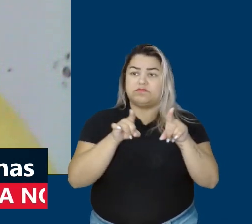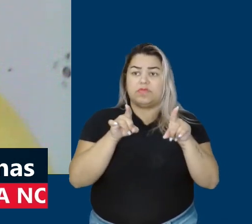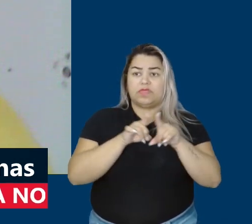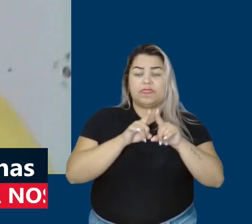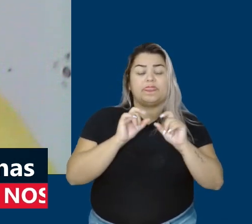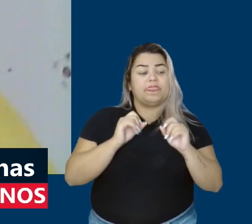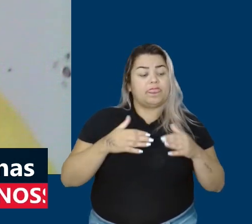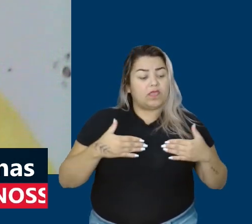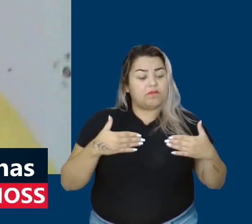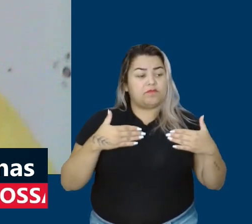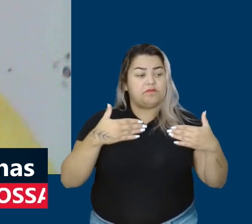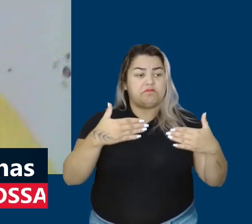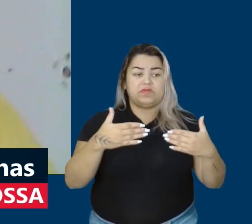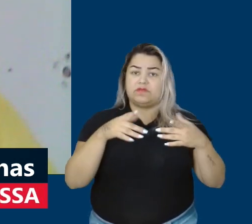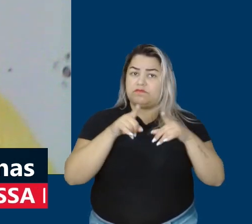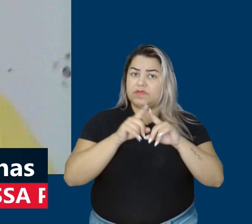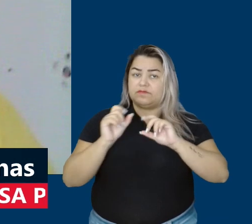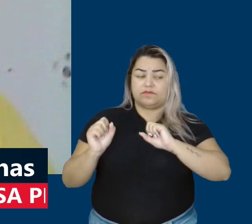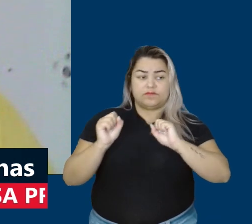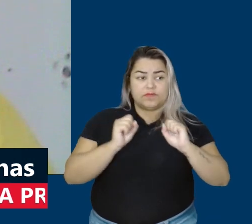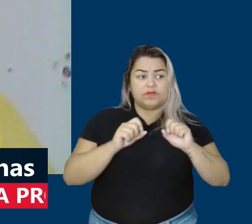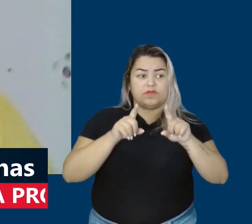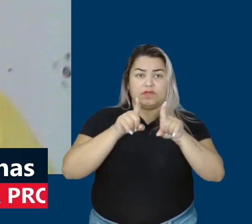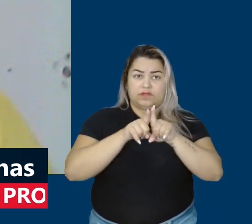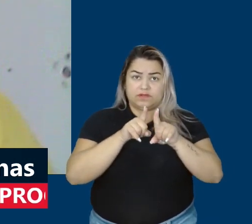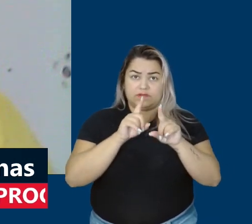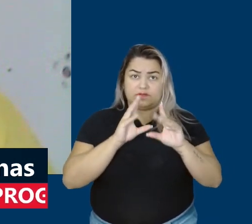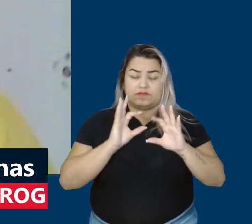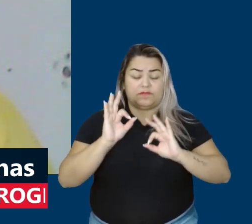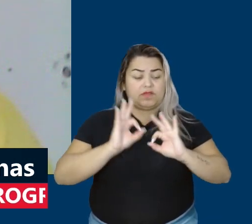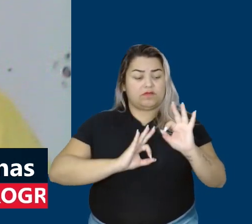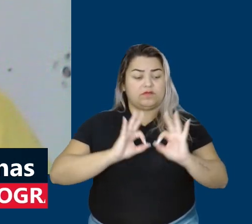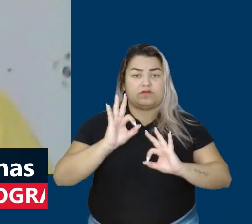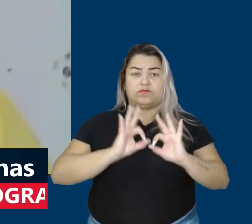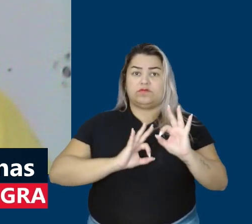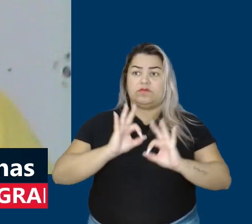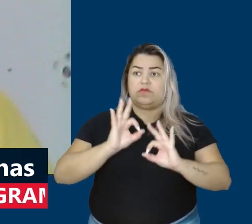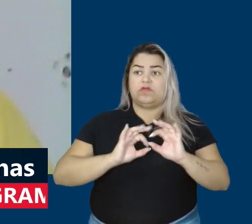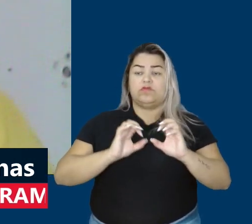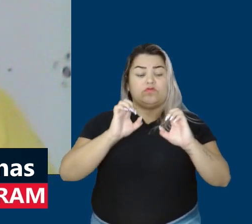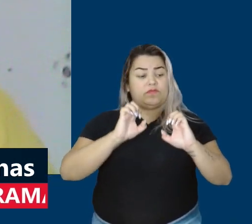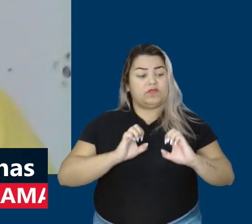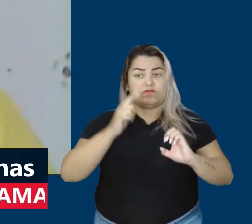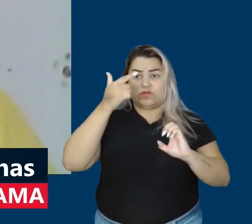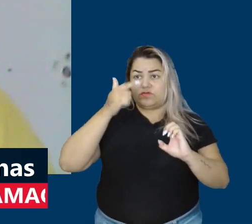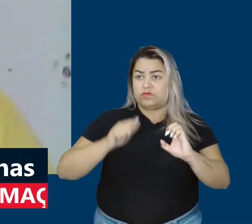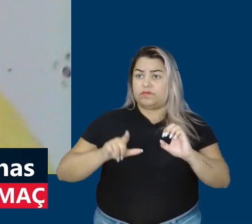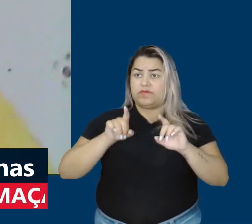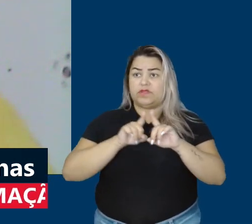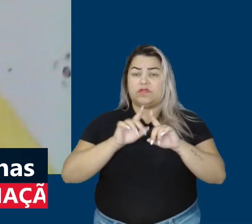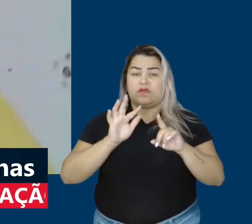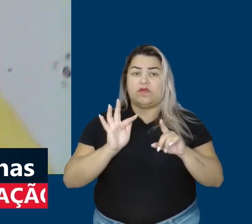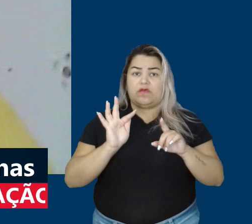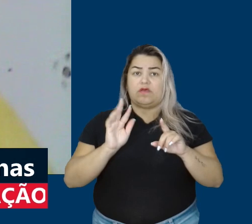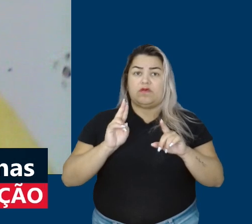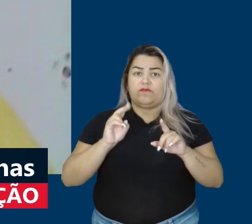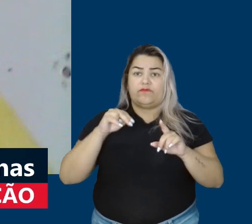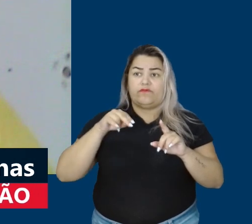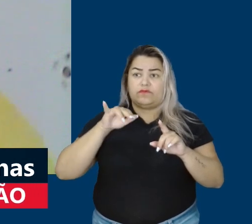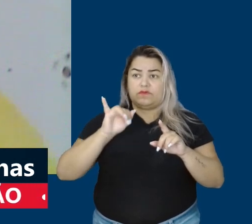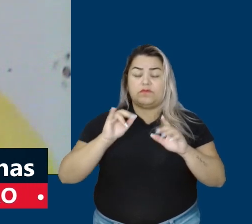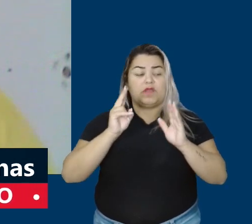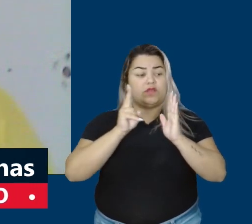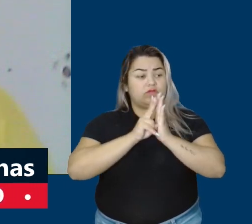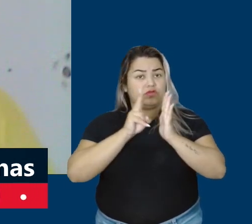que o Ministério possa existir e a organização de uma reestruturação da FUNAI com uma indígena,